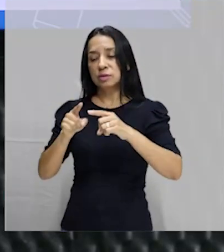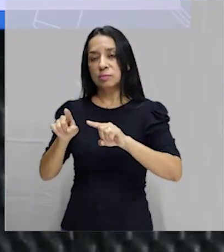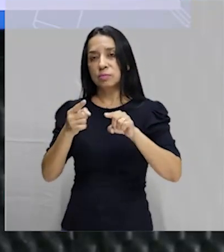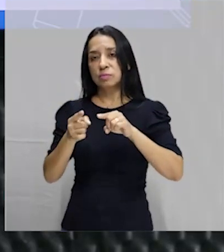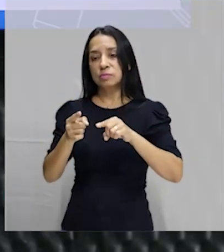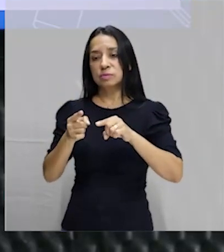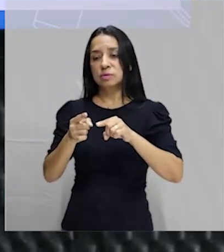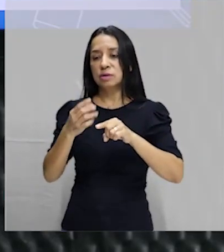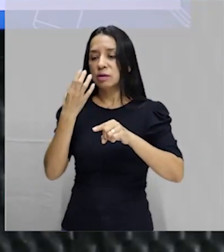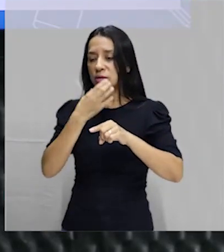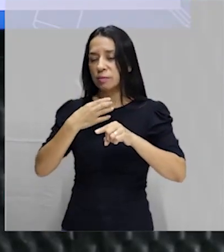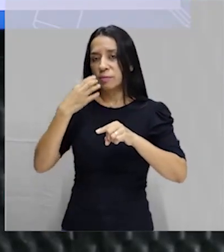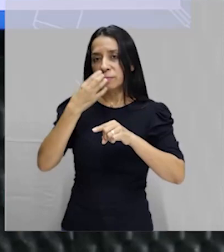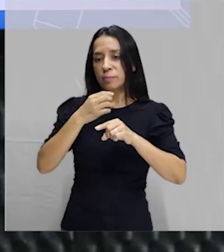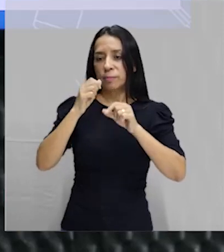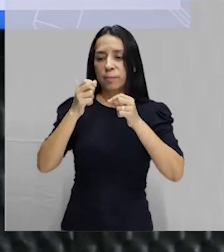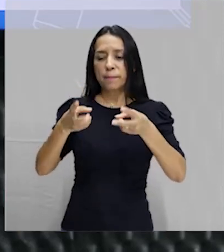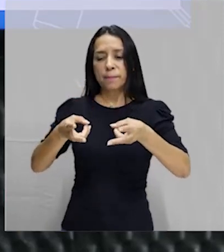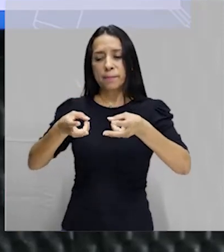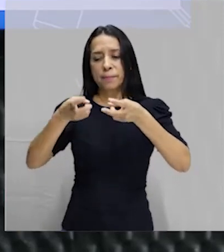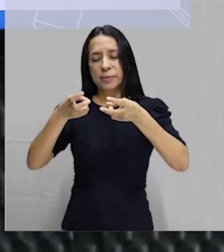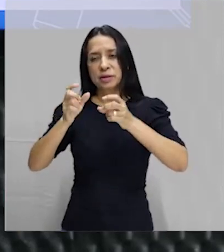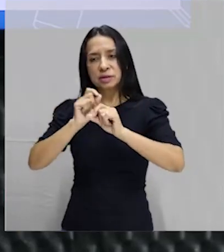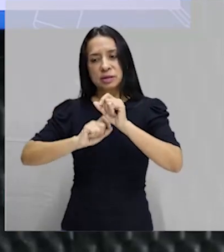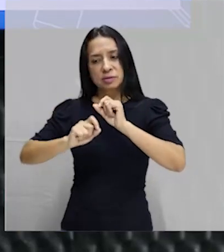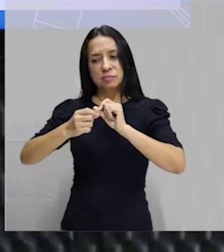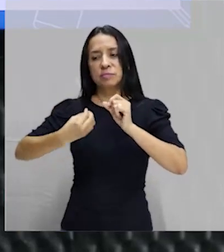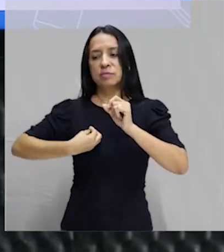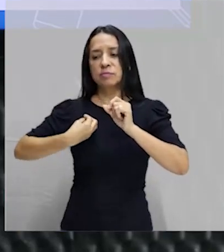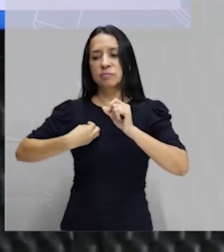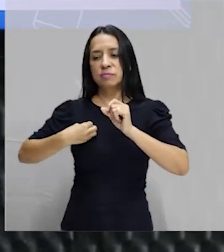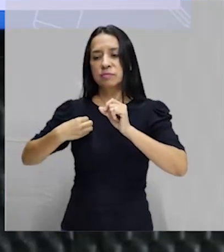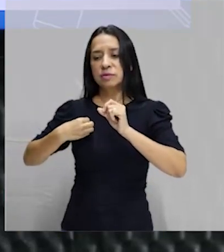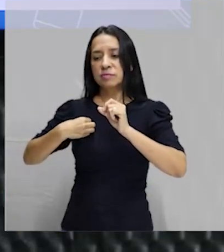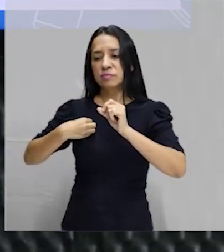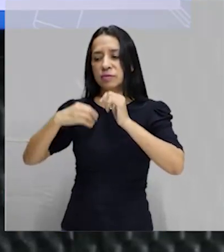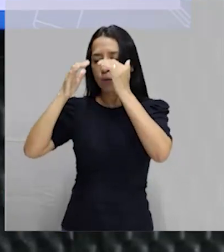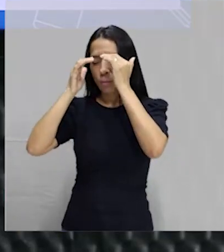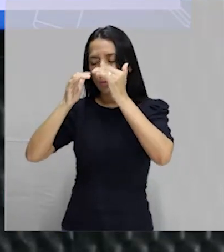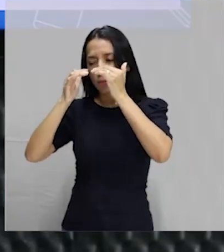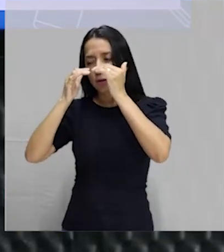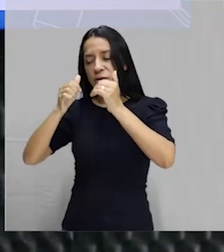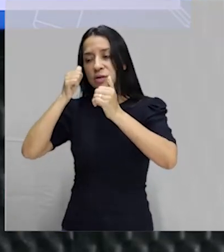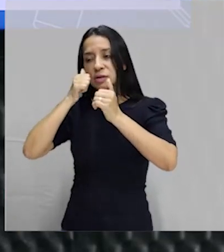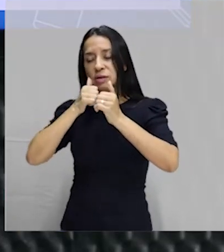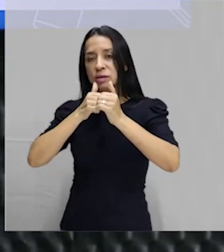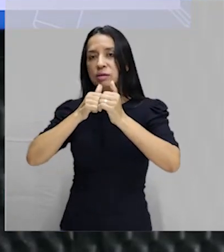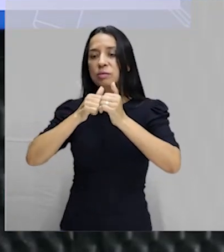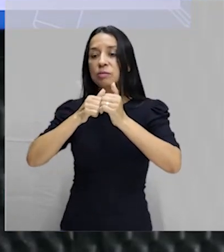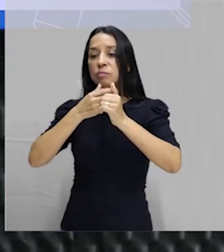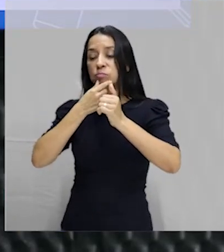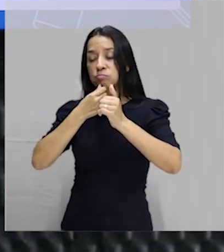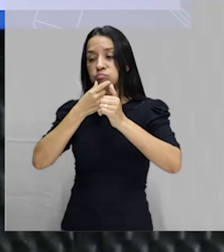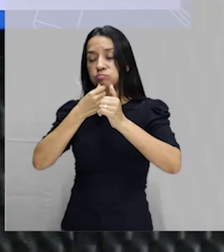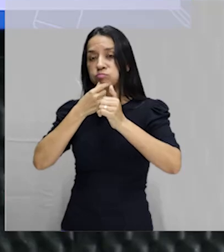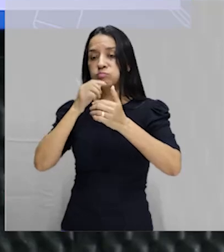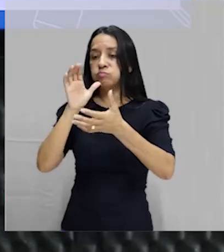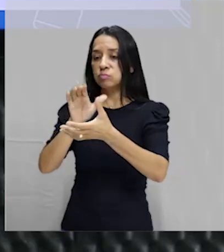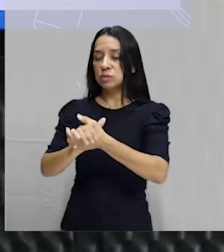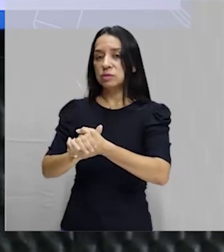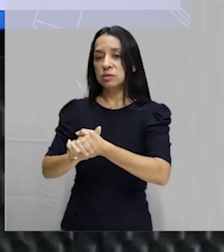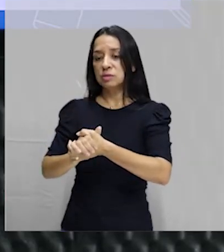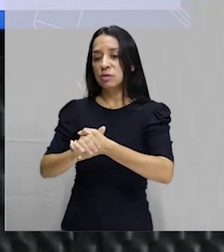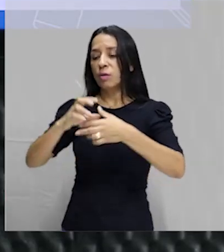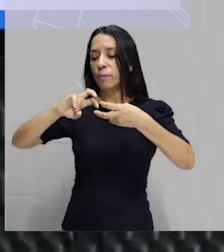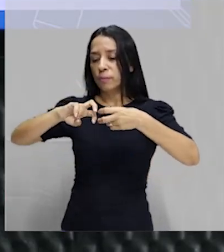claramente percebe isso. Vive para os seus maridos. Olha só, vive para os seus maridos.